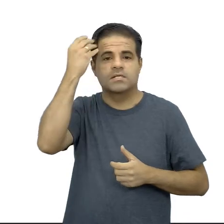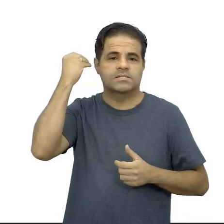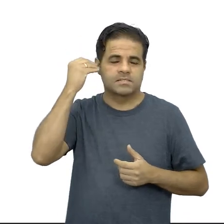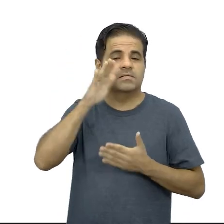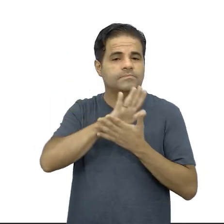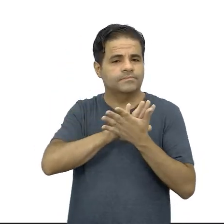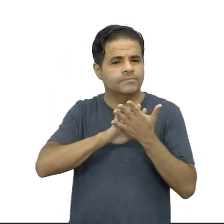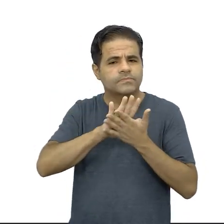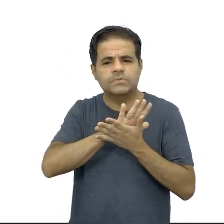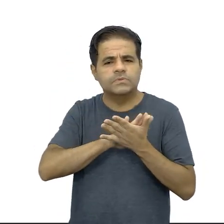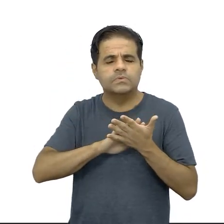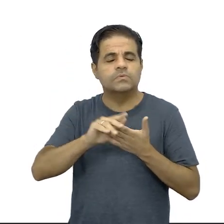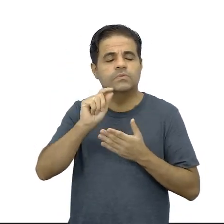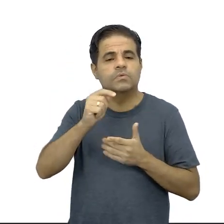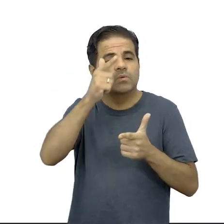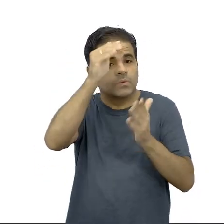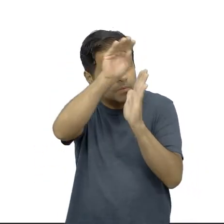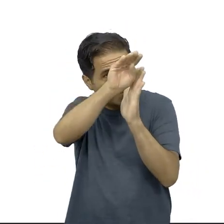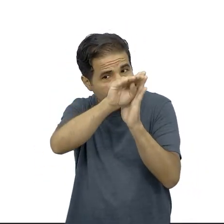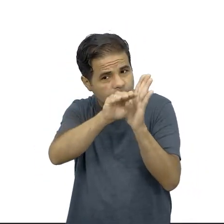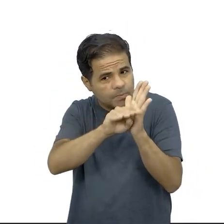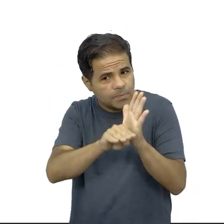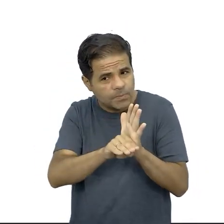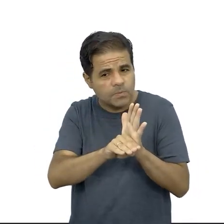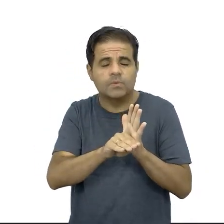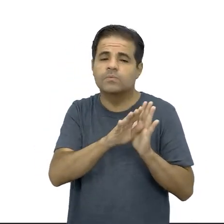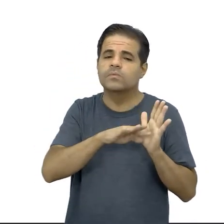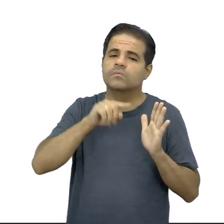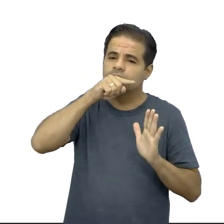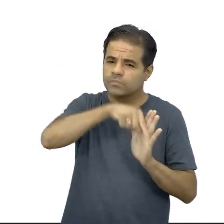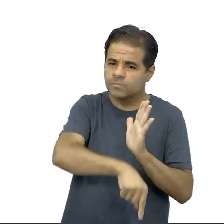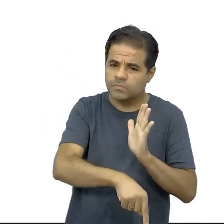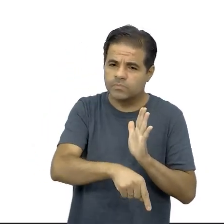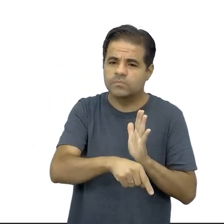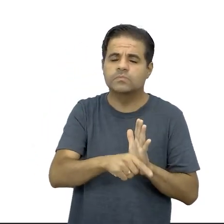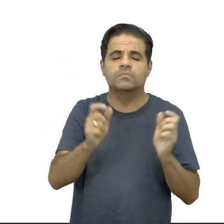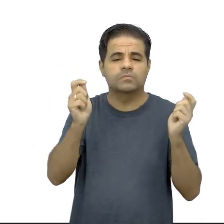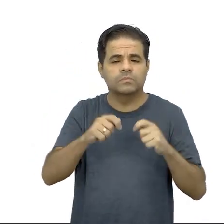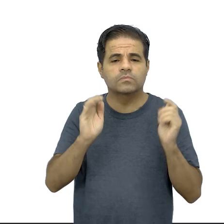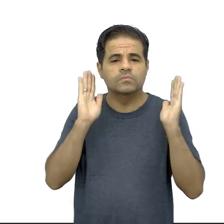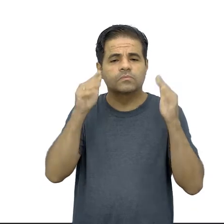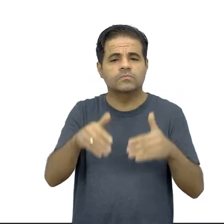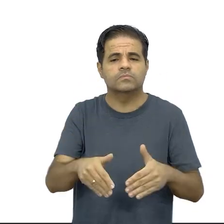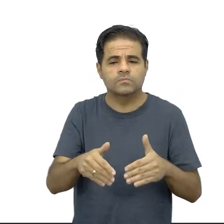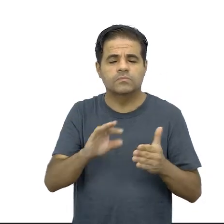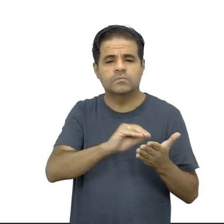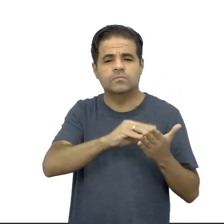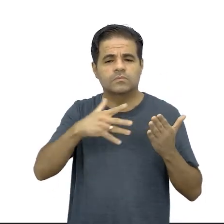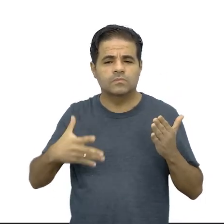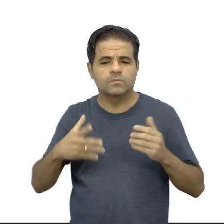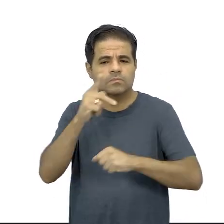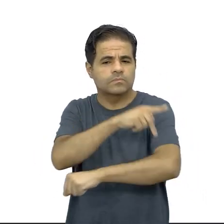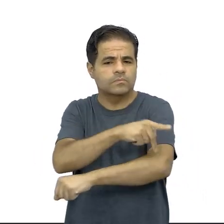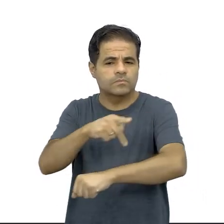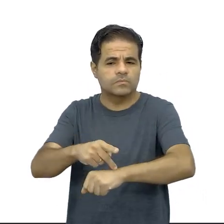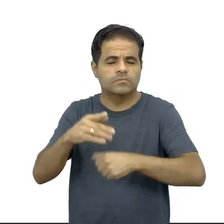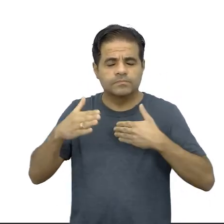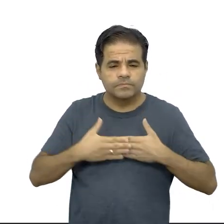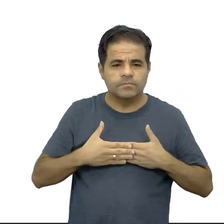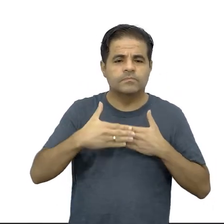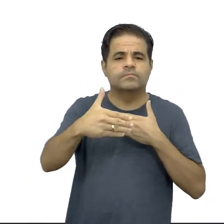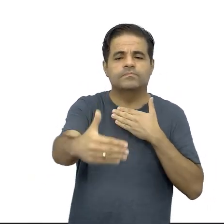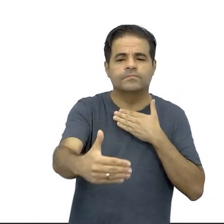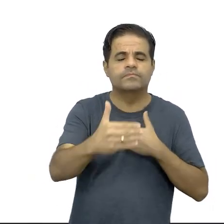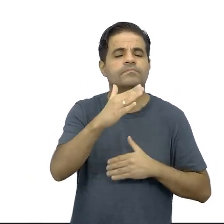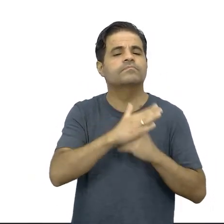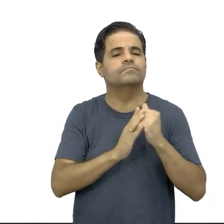podemos esquecer que o programa de recuperação e aprofundamento, ele enfoca o trabalho pedagógico a partir